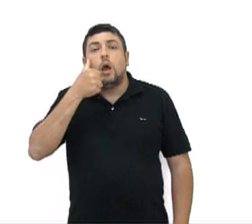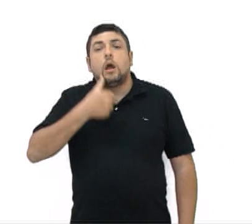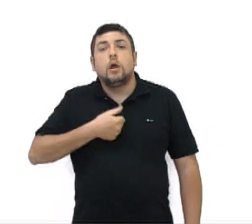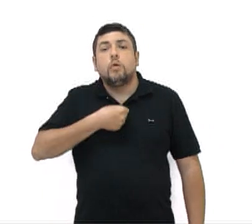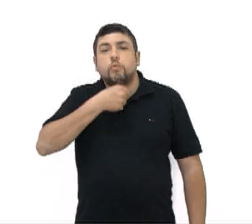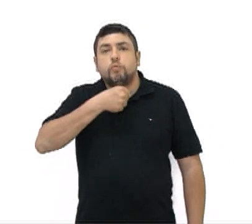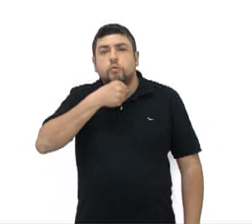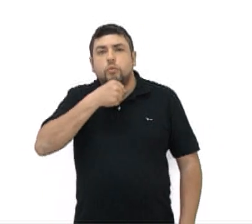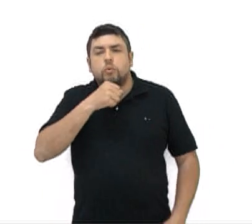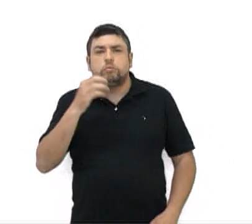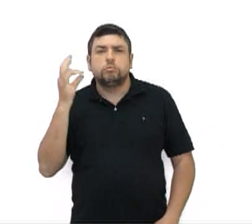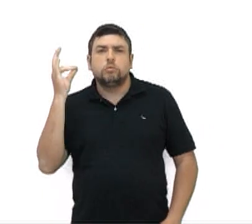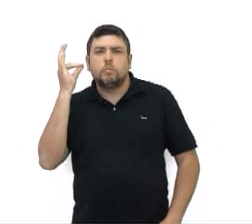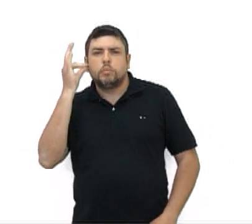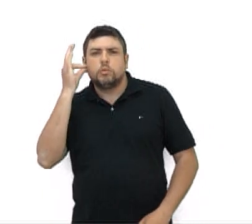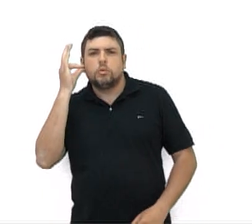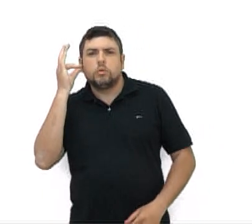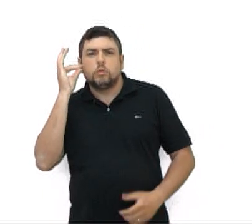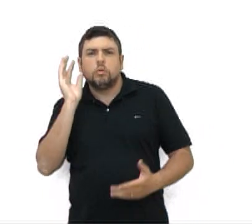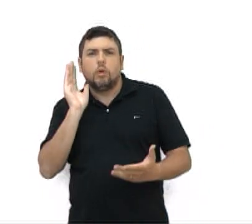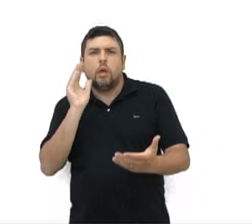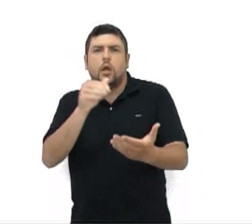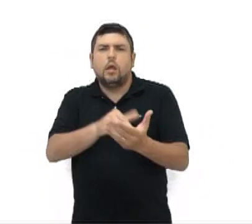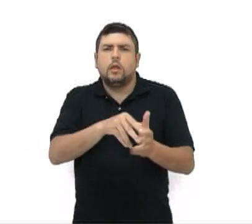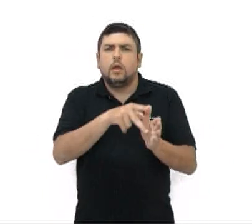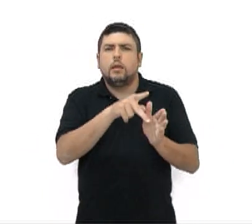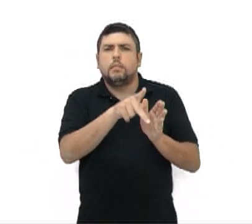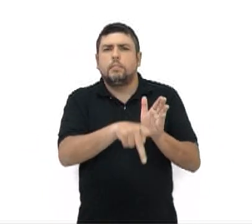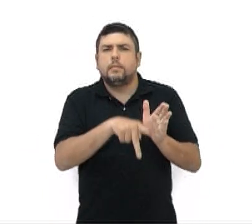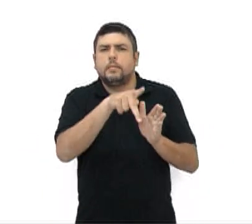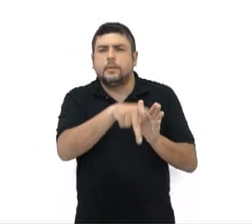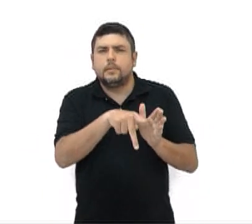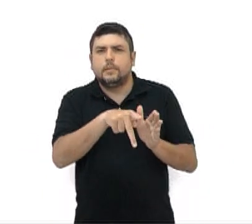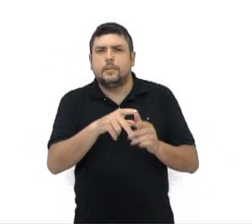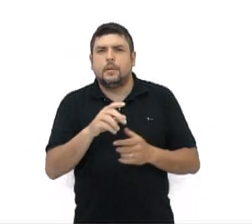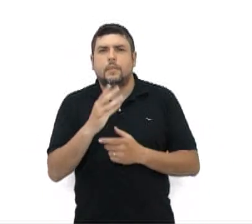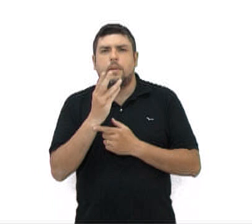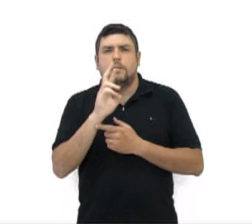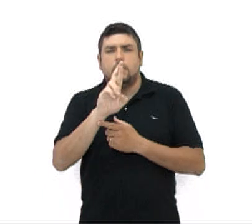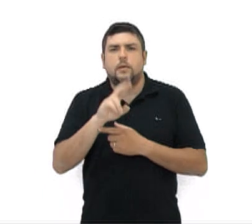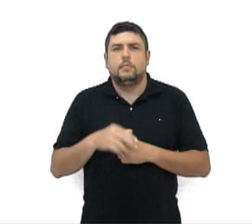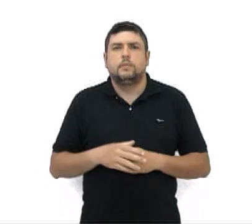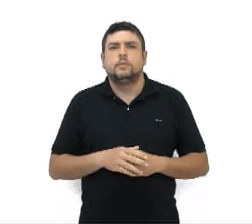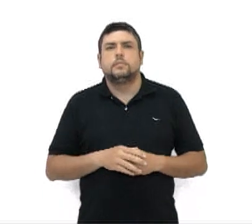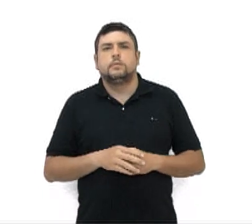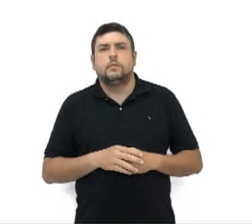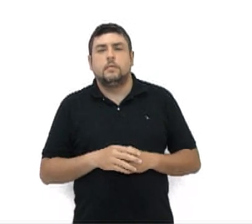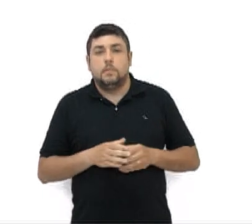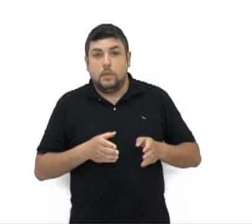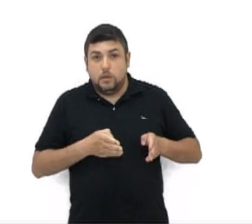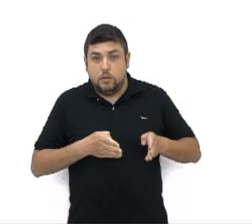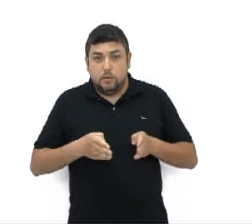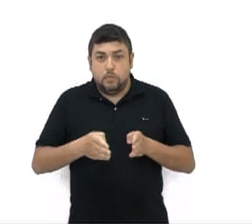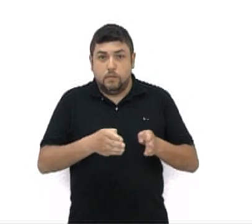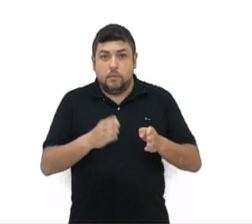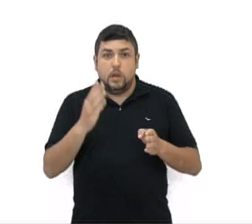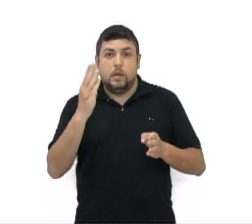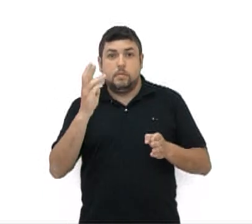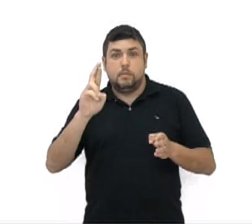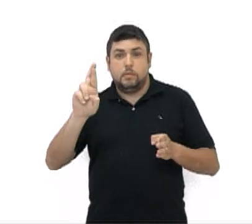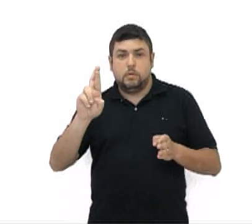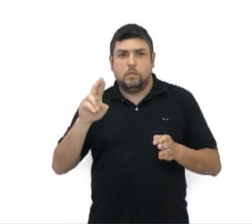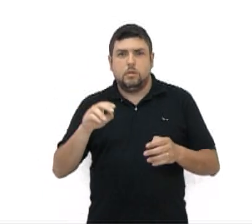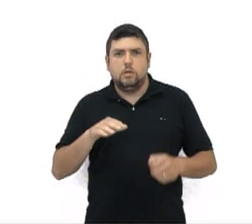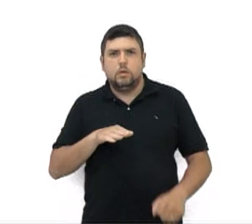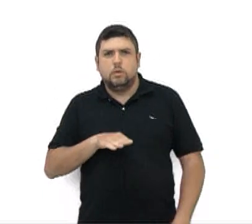Ponta Grossa até Paranaguá pela rodovia. Podemos dizer que, em relação referenciado à rodovia, ela se encontra em